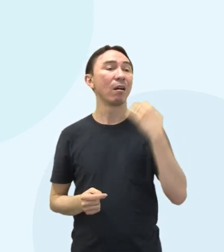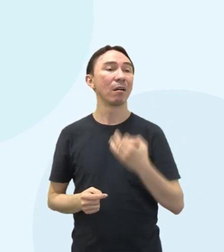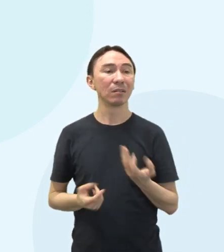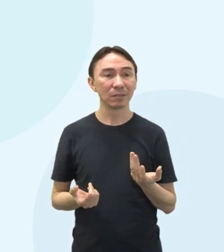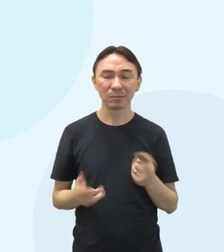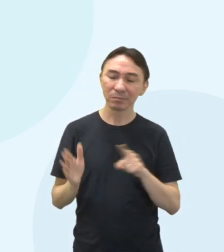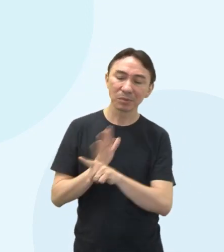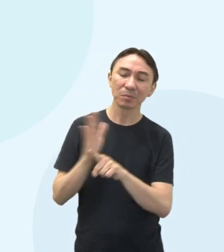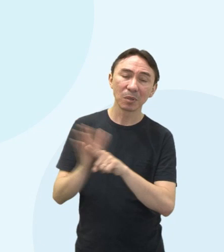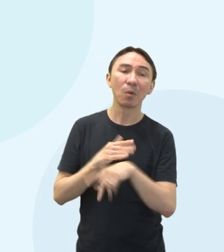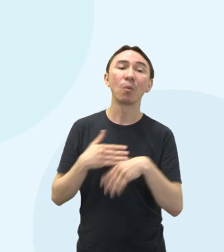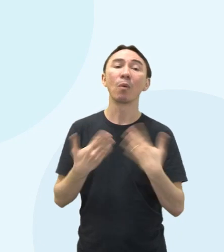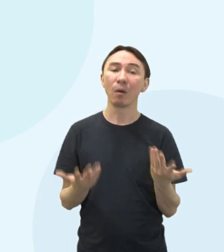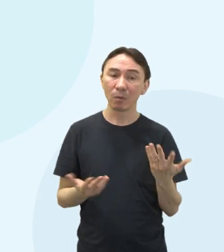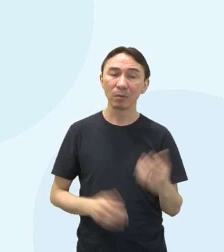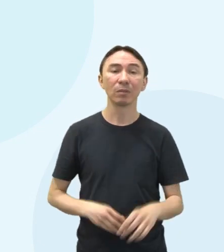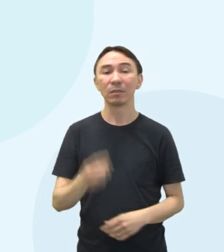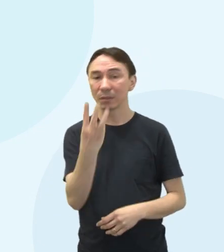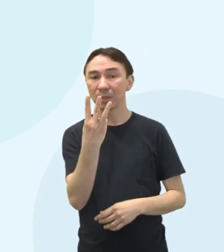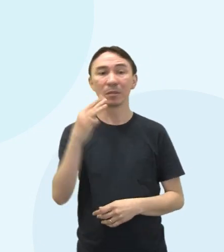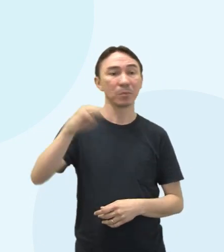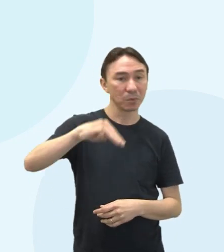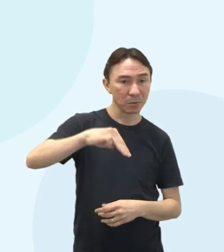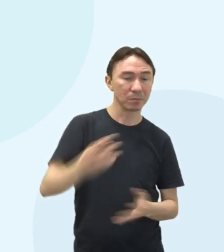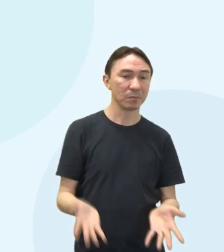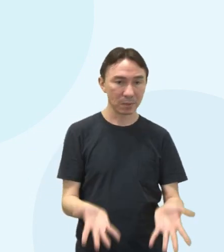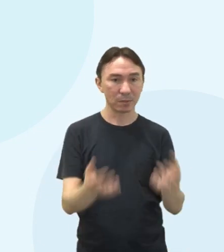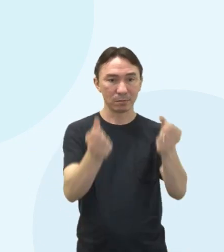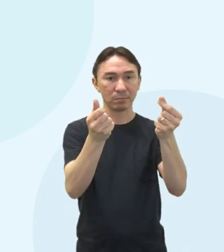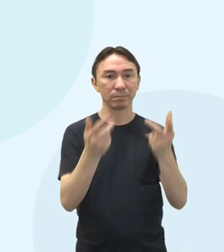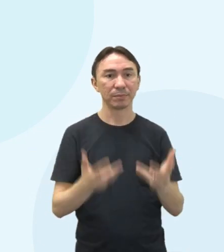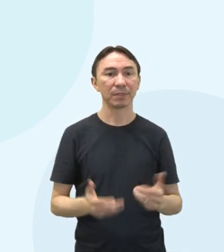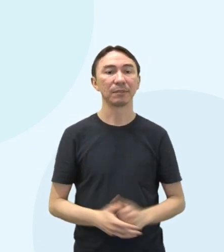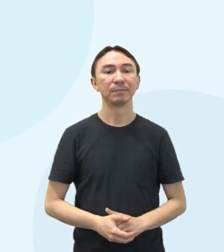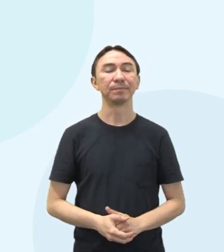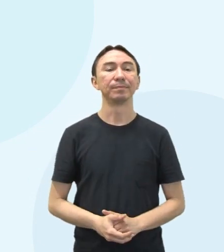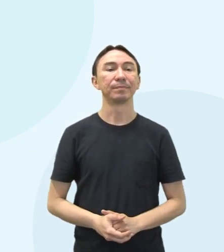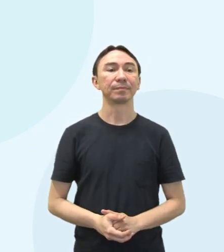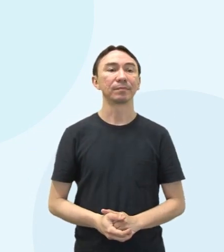não Três minutinhos meu salto aumentar em Três minutinhos